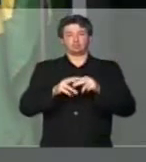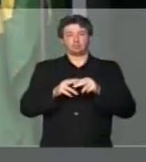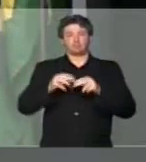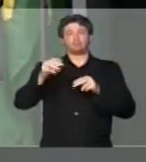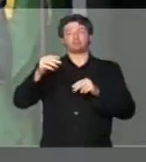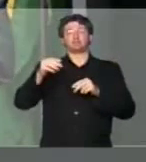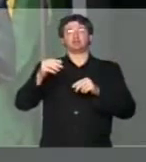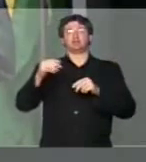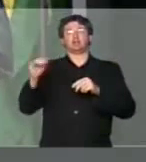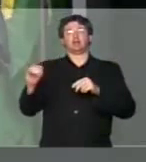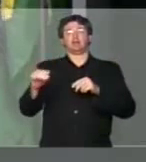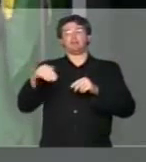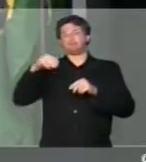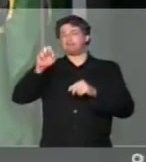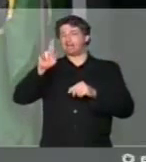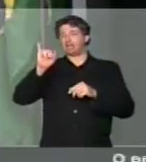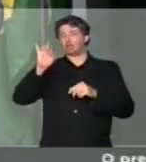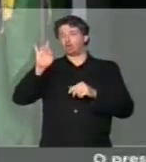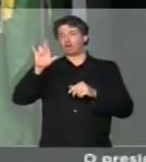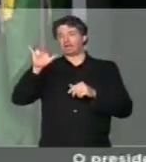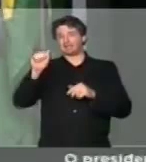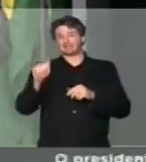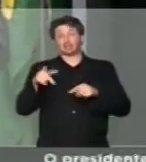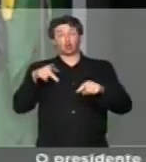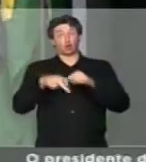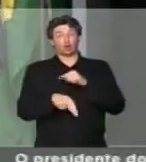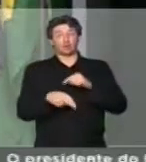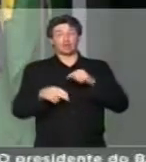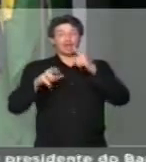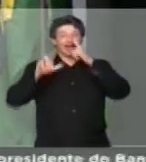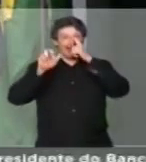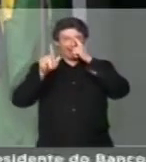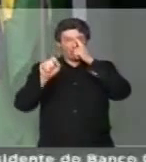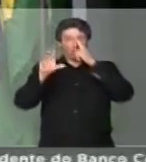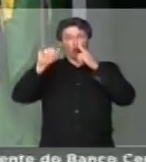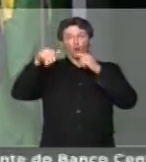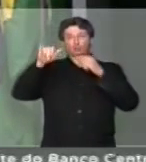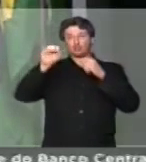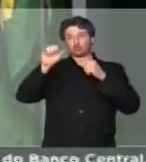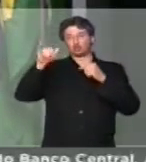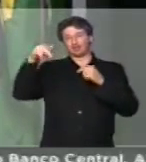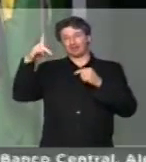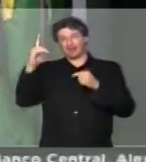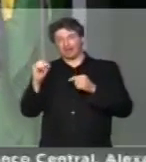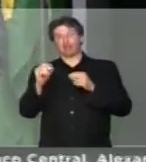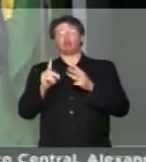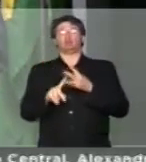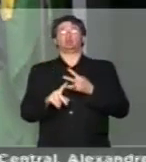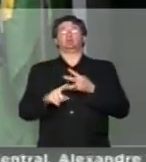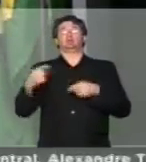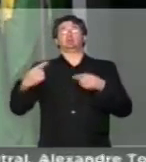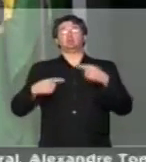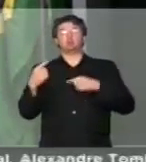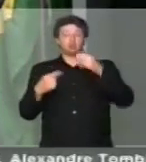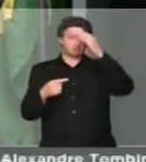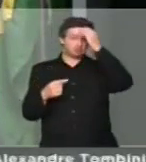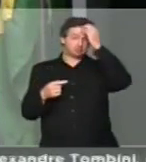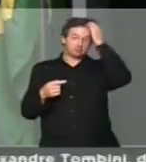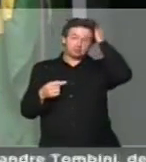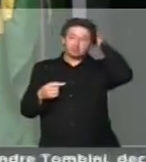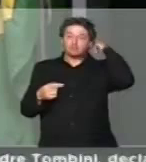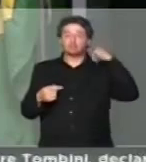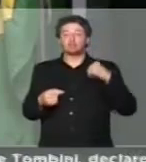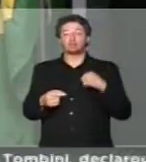do serviço público, ao corte de cargos comissionados de modo objetivo, a discutir o papel